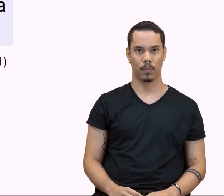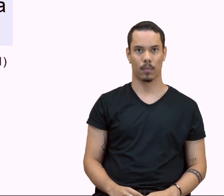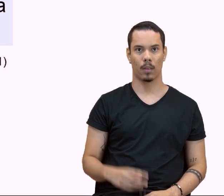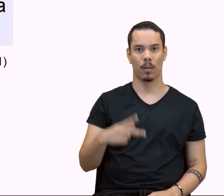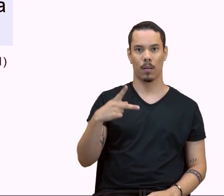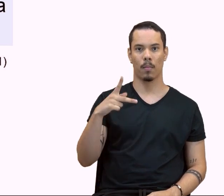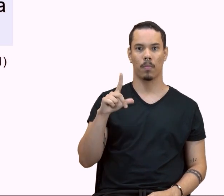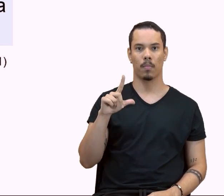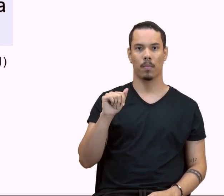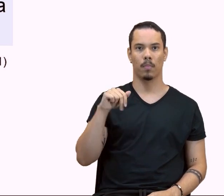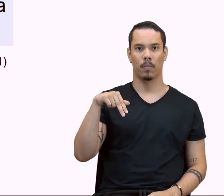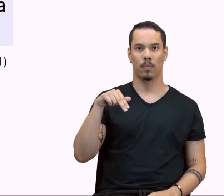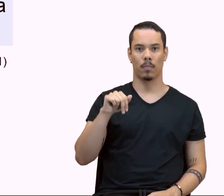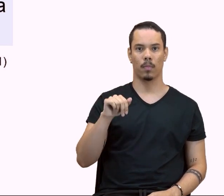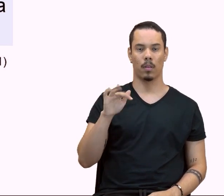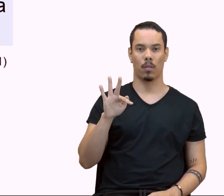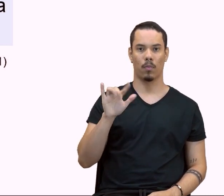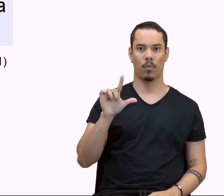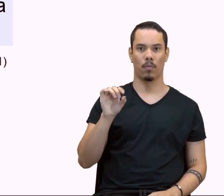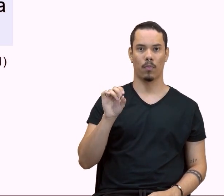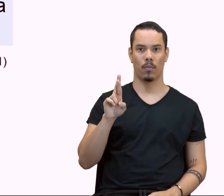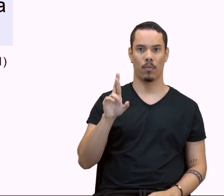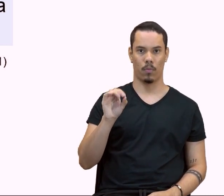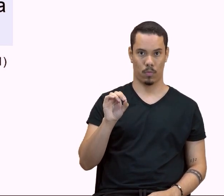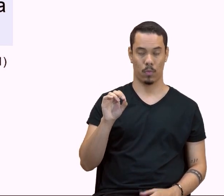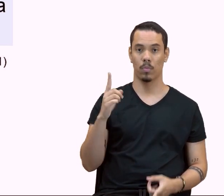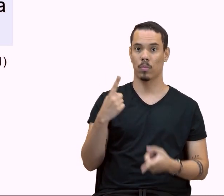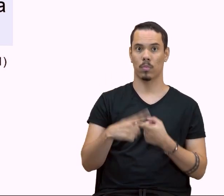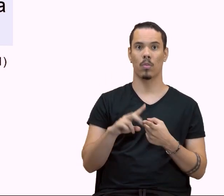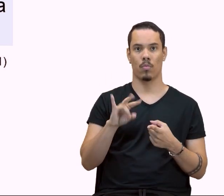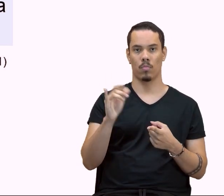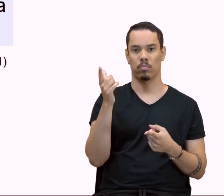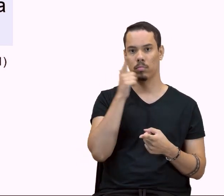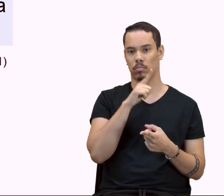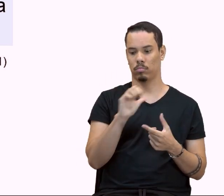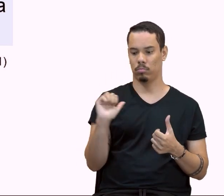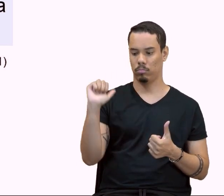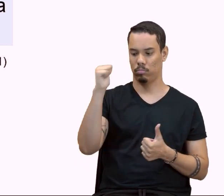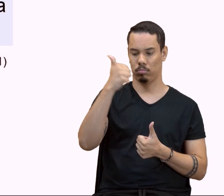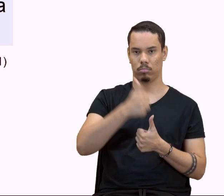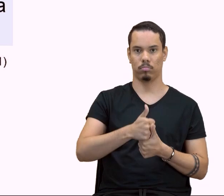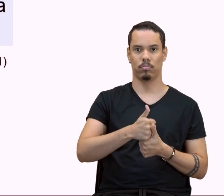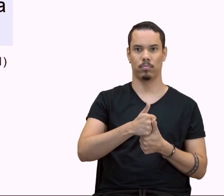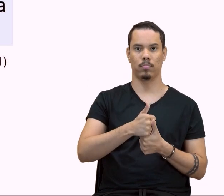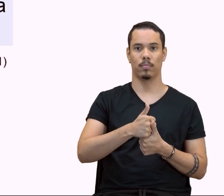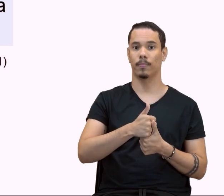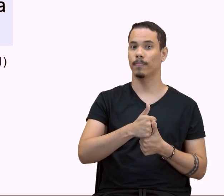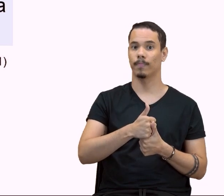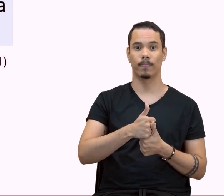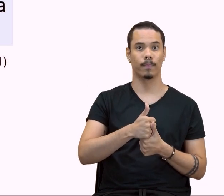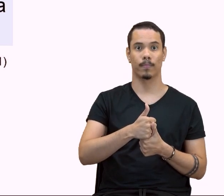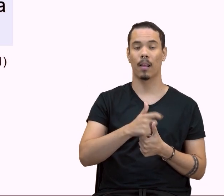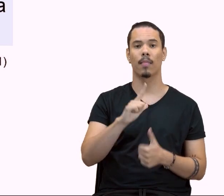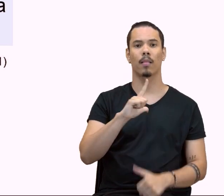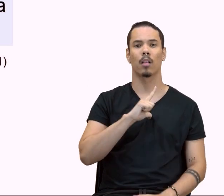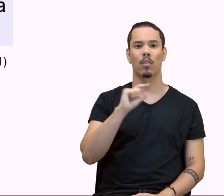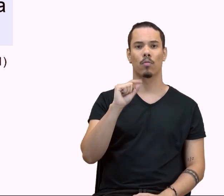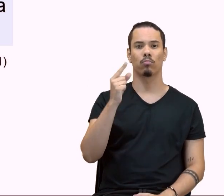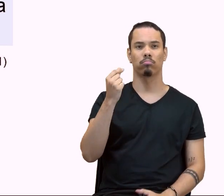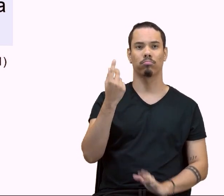Planafloro. Então, o Polo Noroeste foi substituído pelo Planafloro, e que teve um orçamento